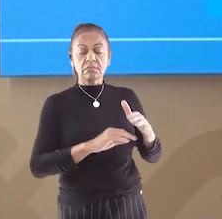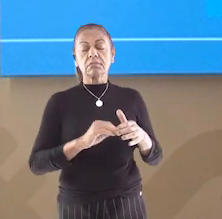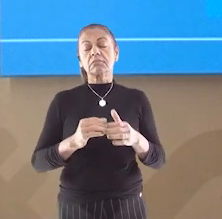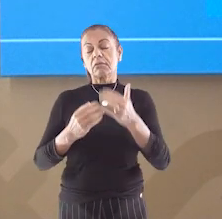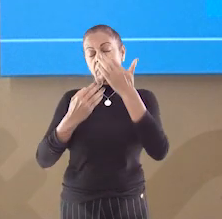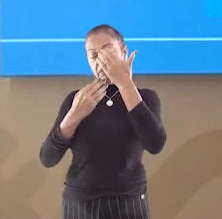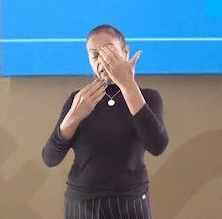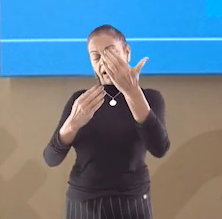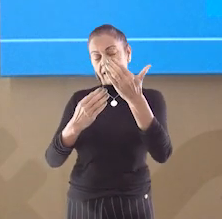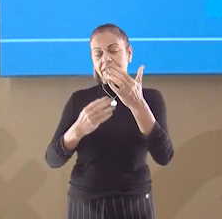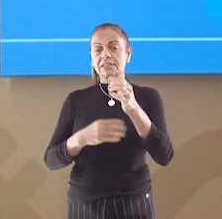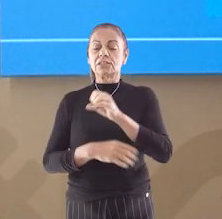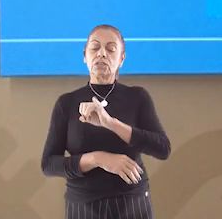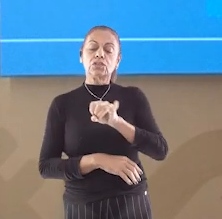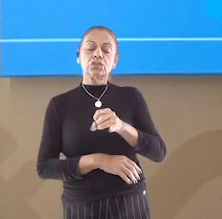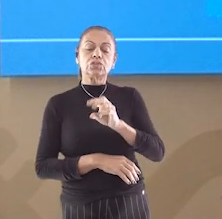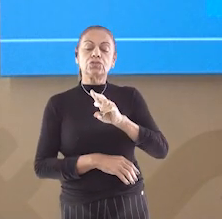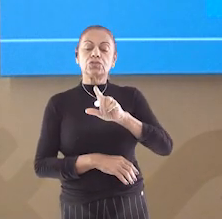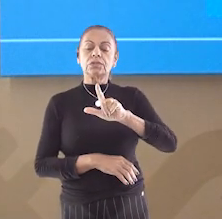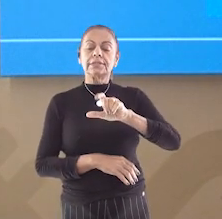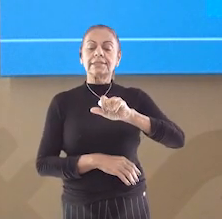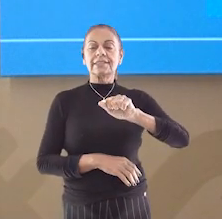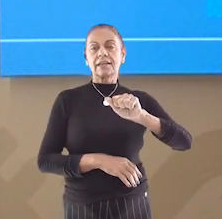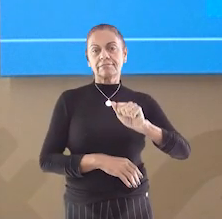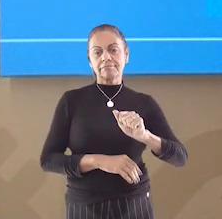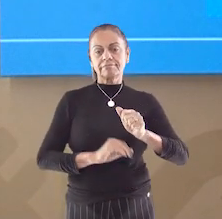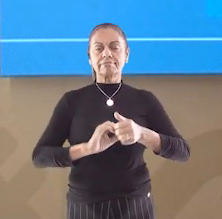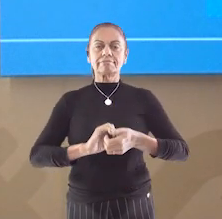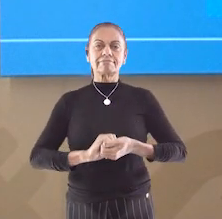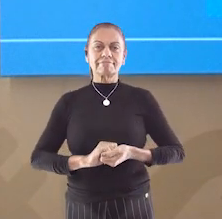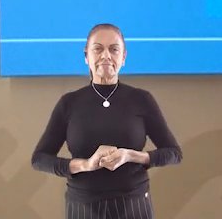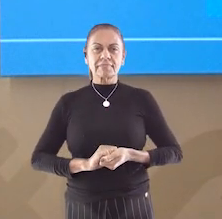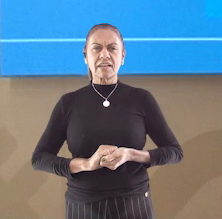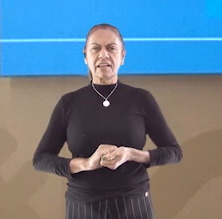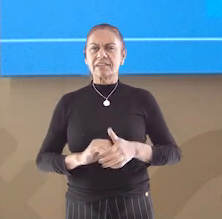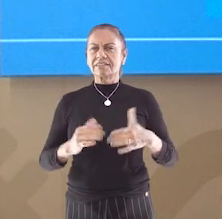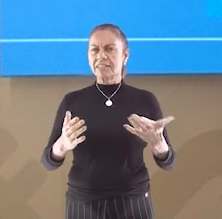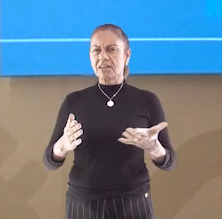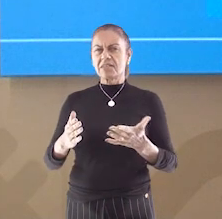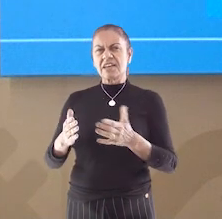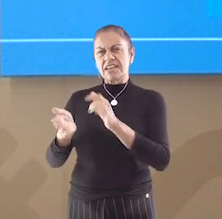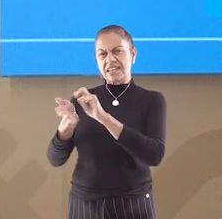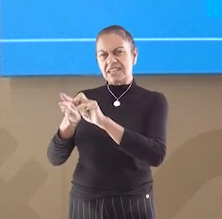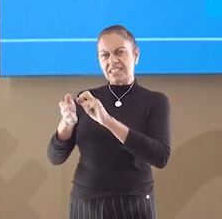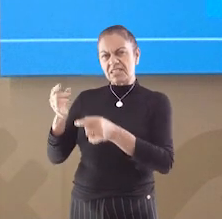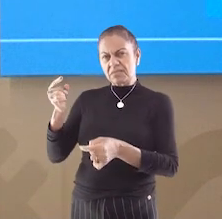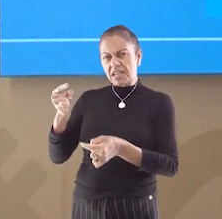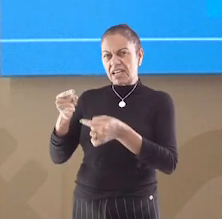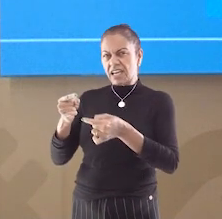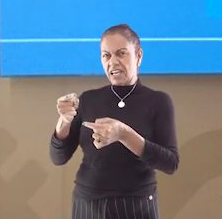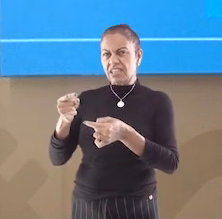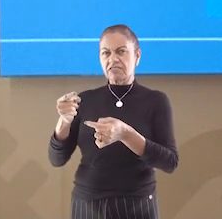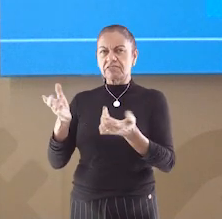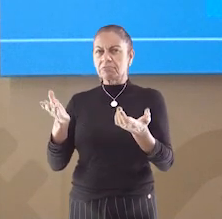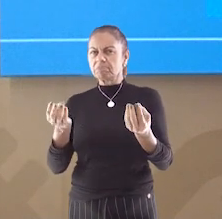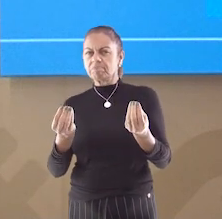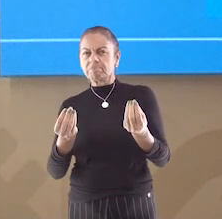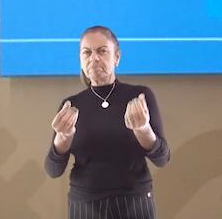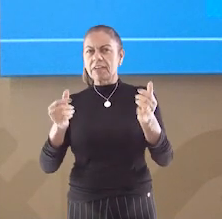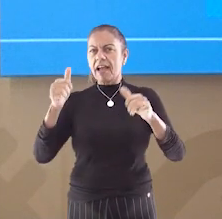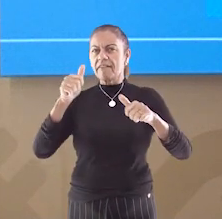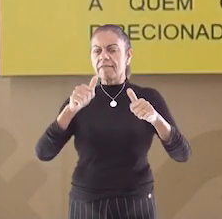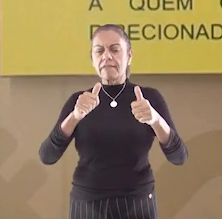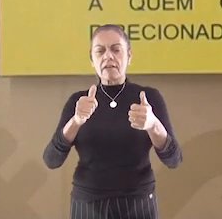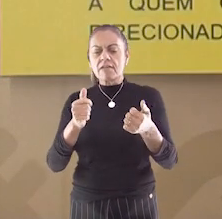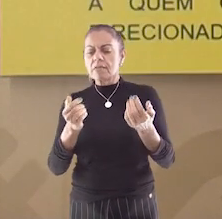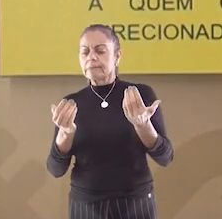galpão, por favor. Muito obrigada e abraços, Júlia. Vamos analisar e ver algumas características do gênero bilhete